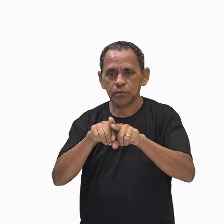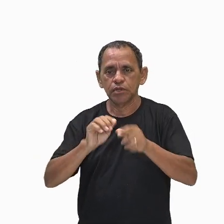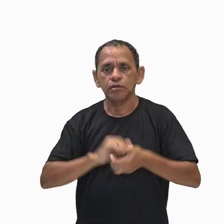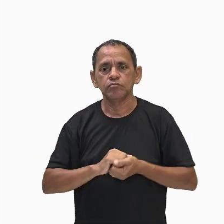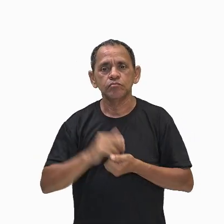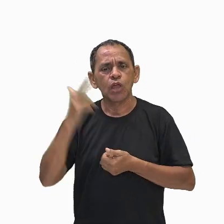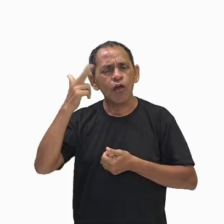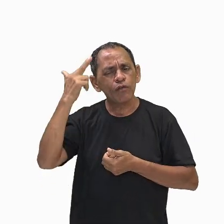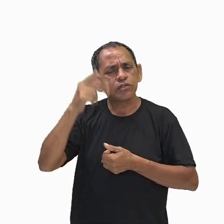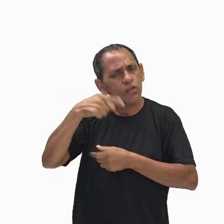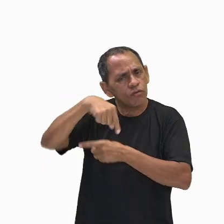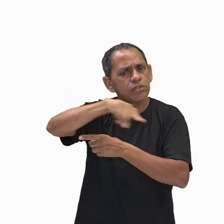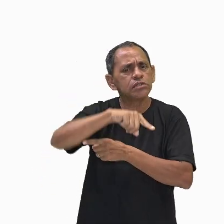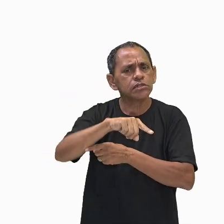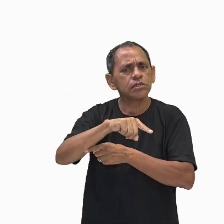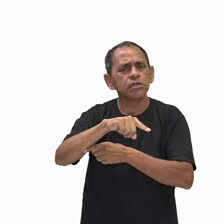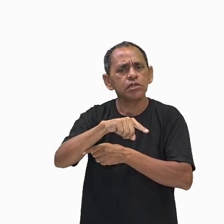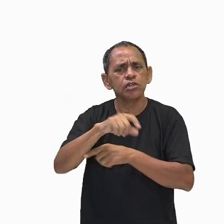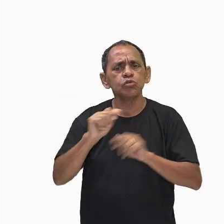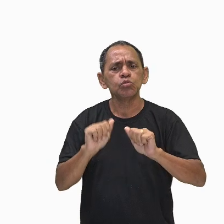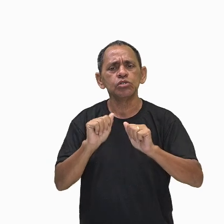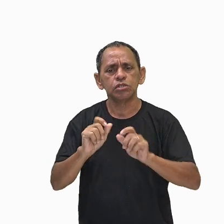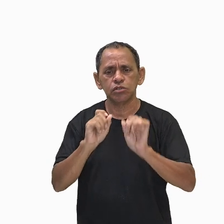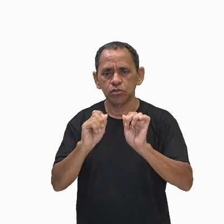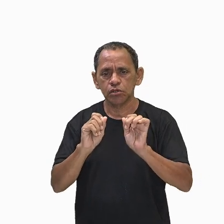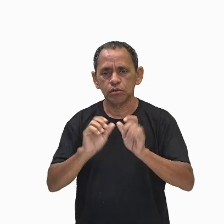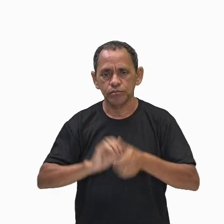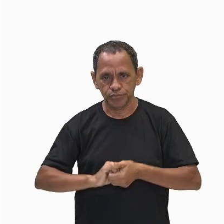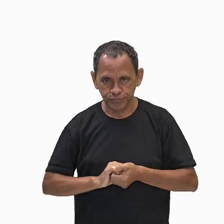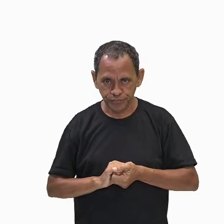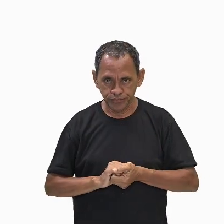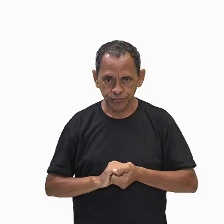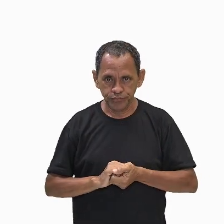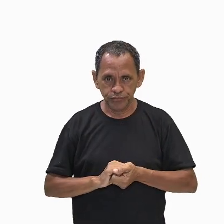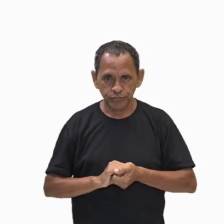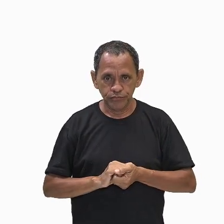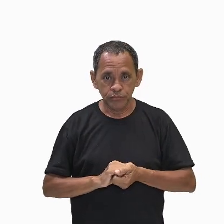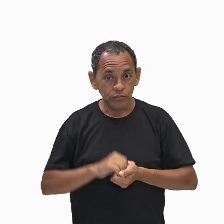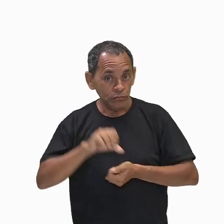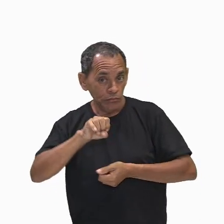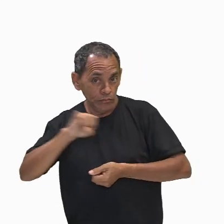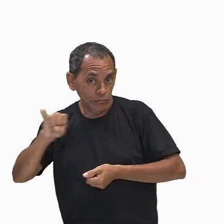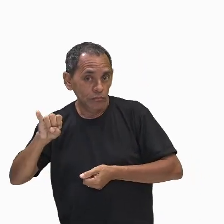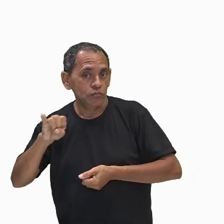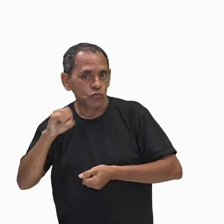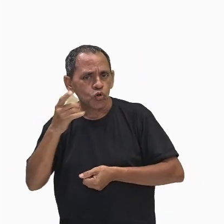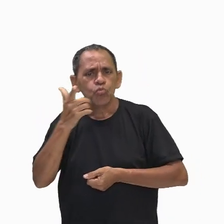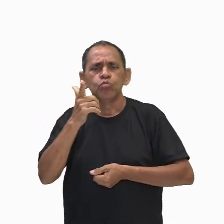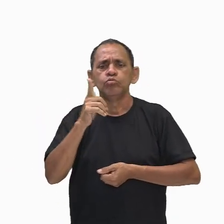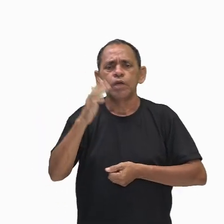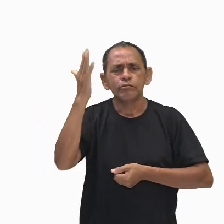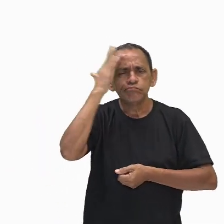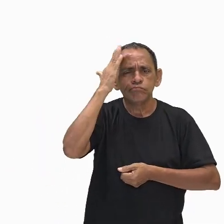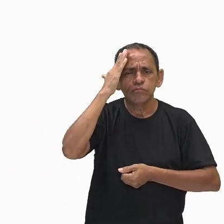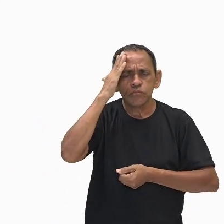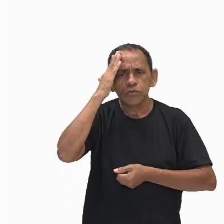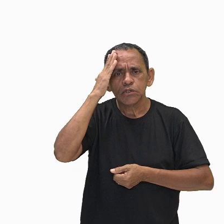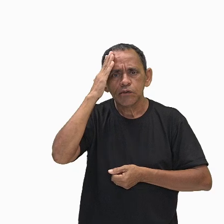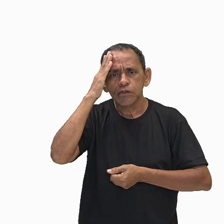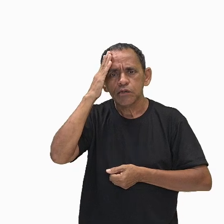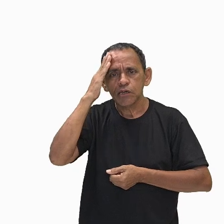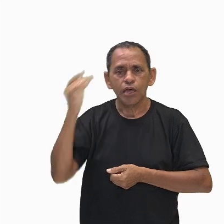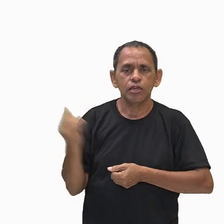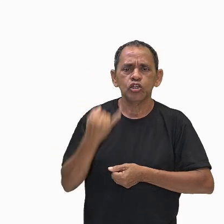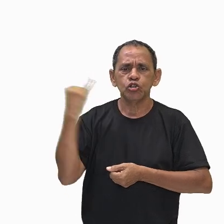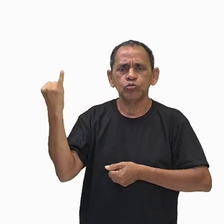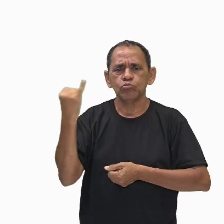vocês, com vocês, junto a vocês, se vocês conseguem entender a grande importância ecológica